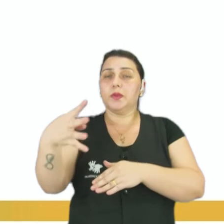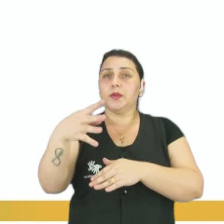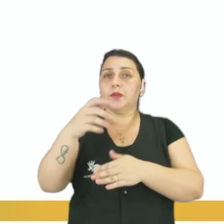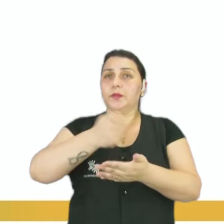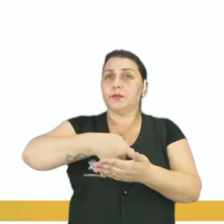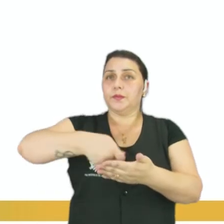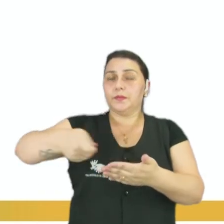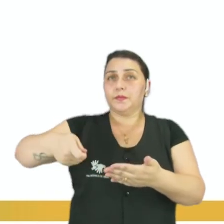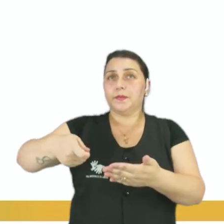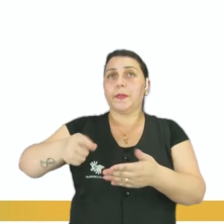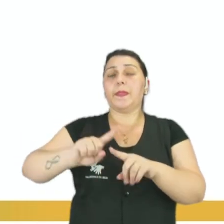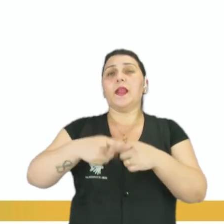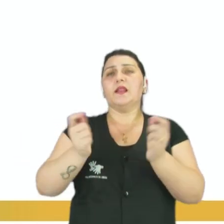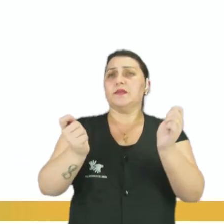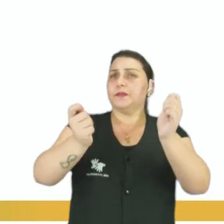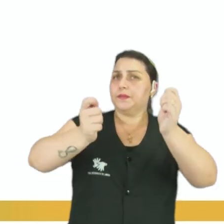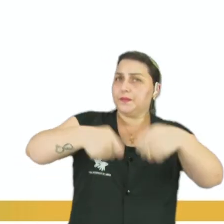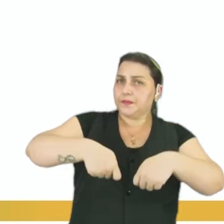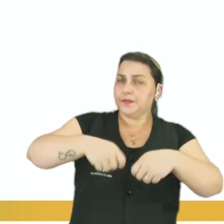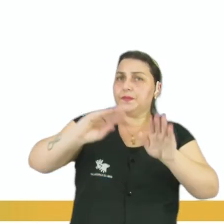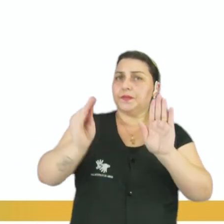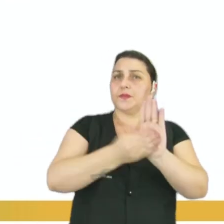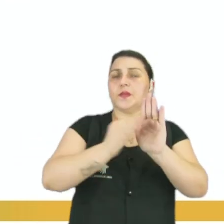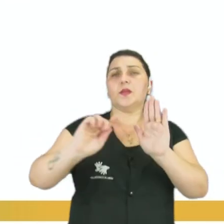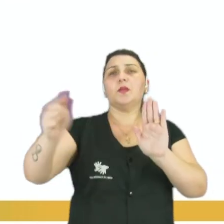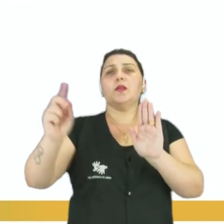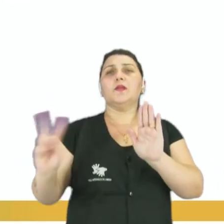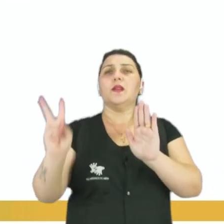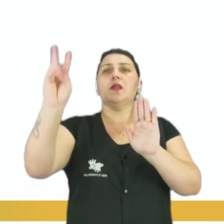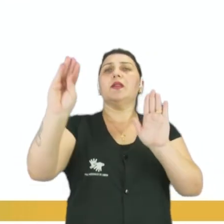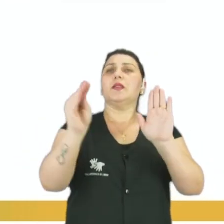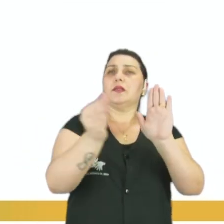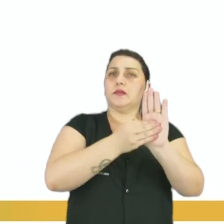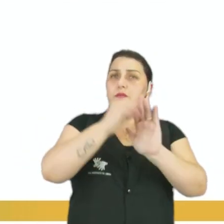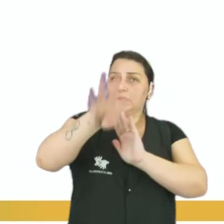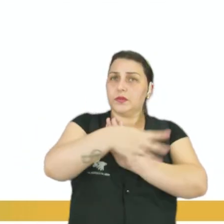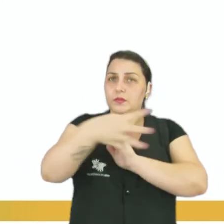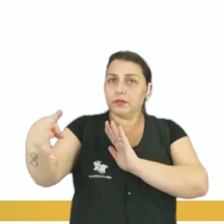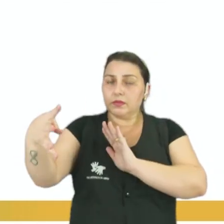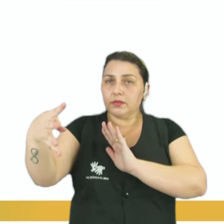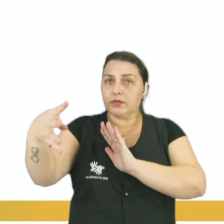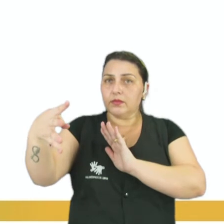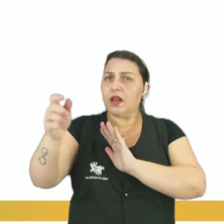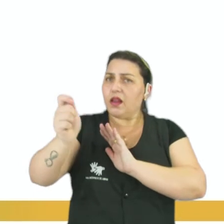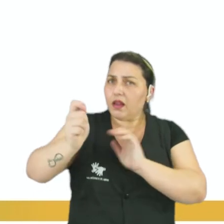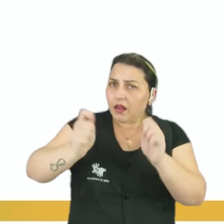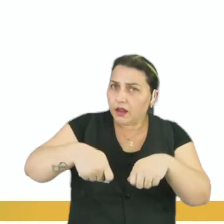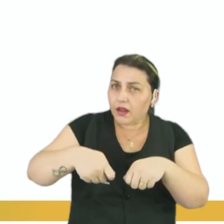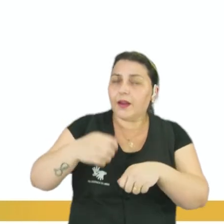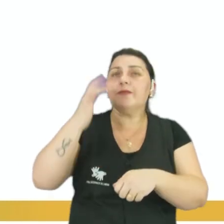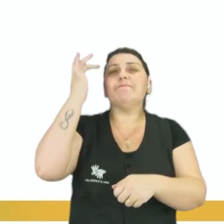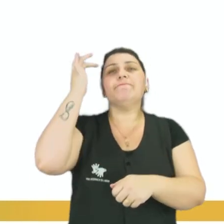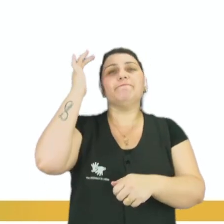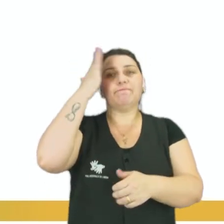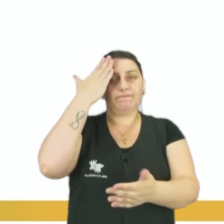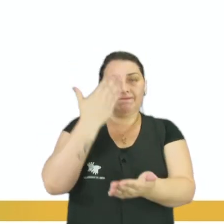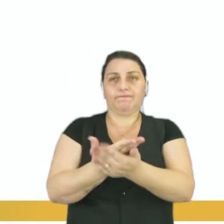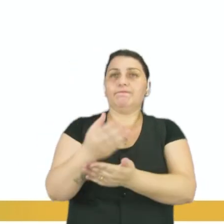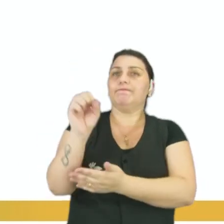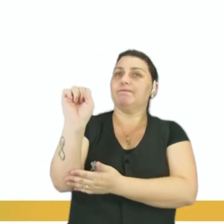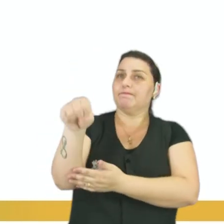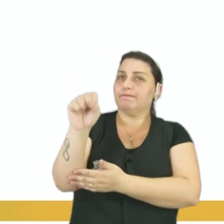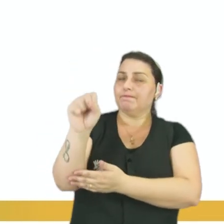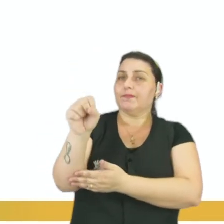tabela é mas é possível é colocar outros valores nessa tabela e eu acredito que sim